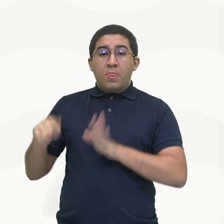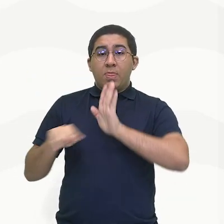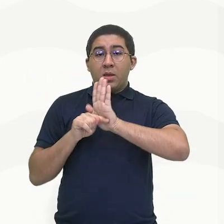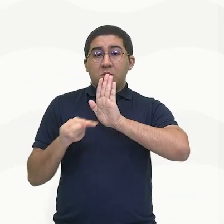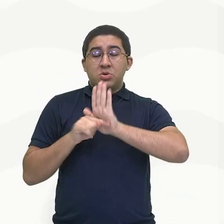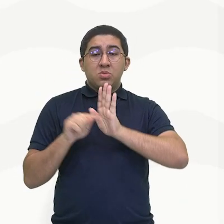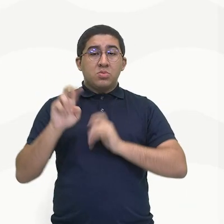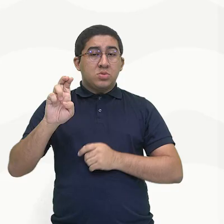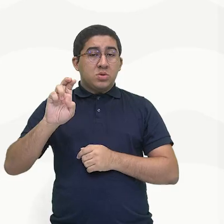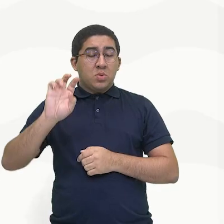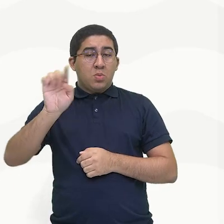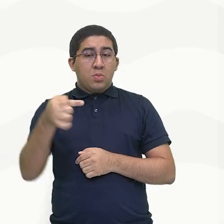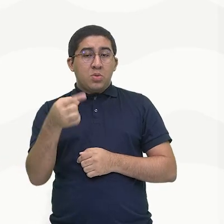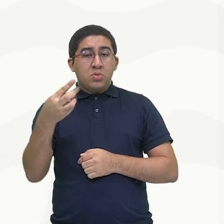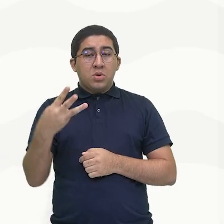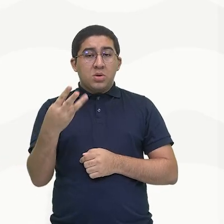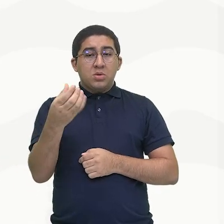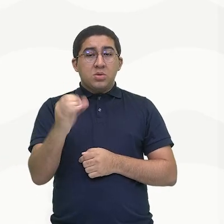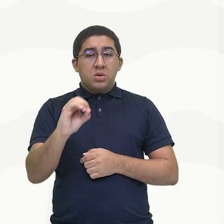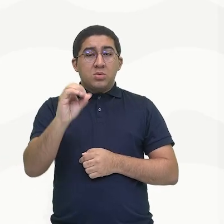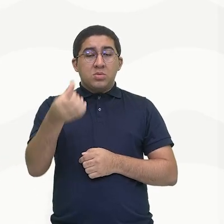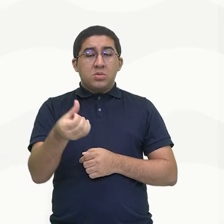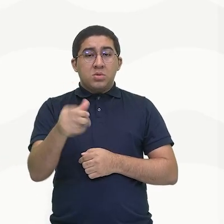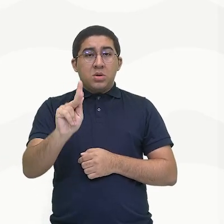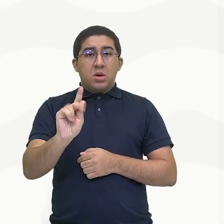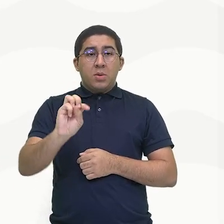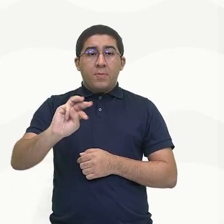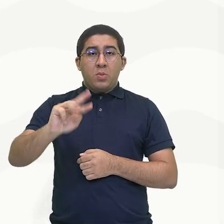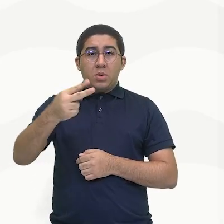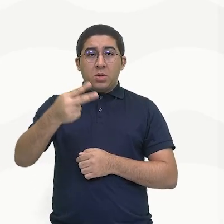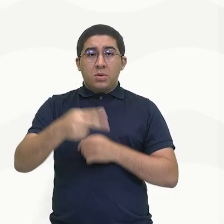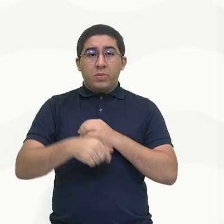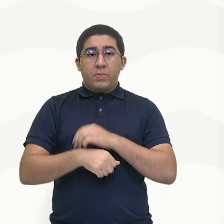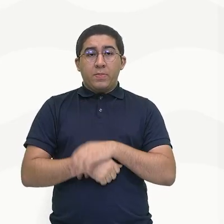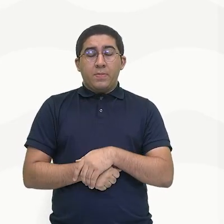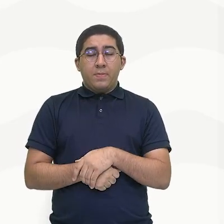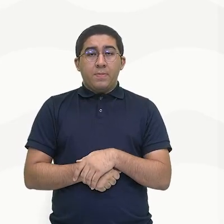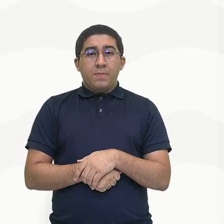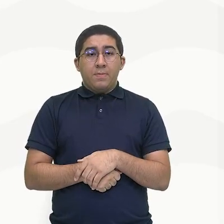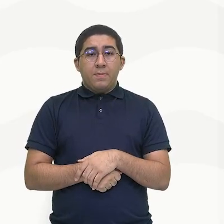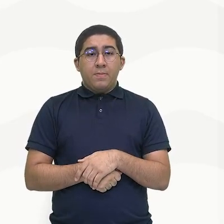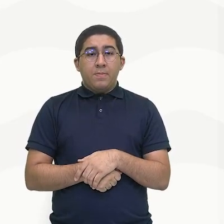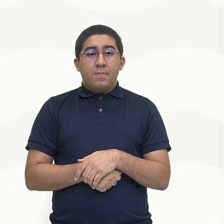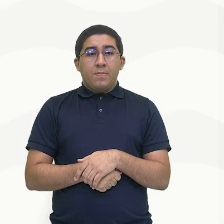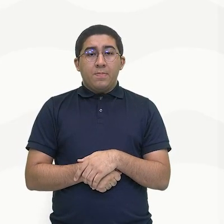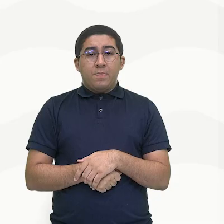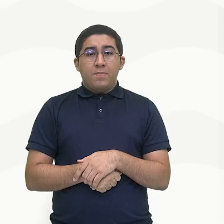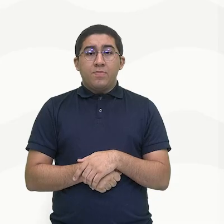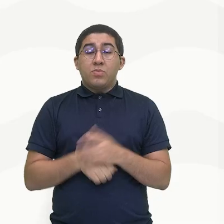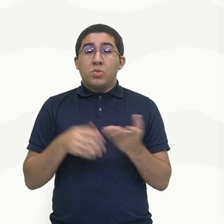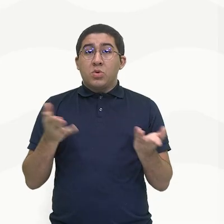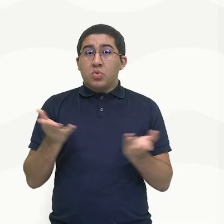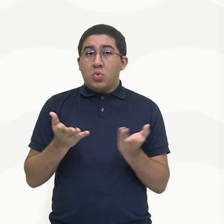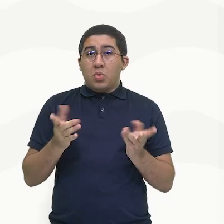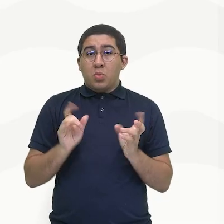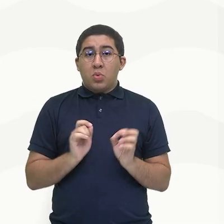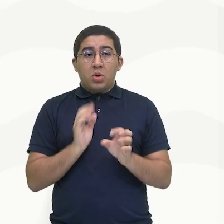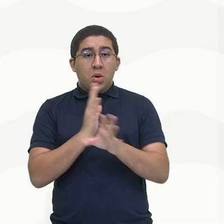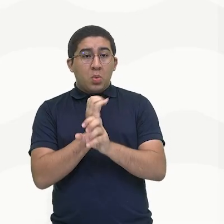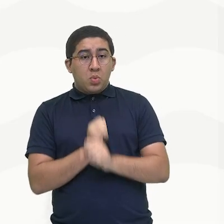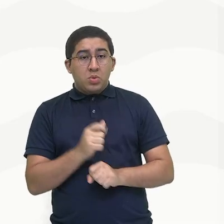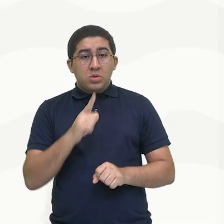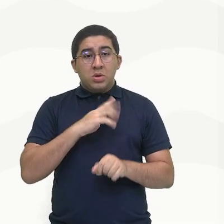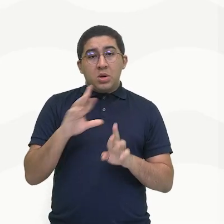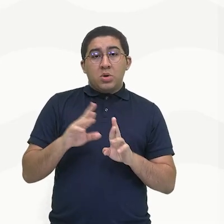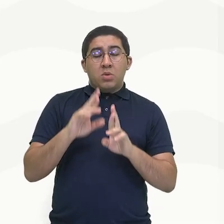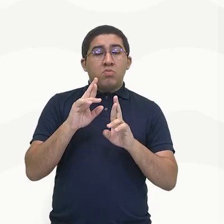O resultado será menos 5.306 quilômetros quadrados. E agora, eu faço, então, a